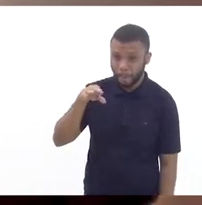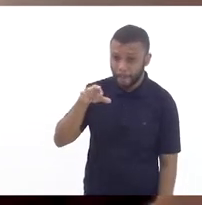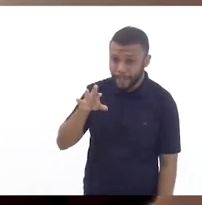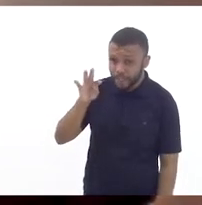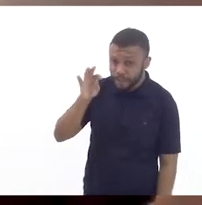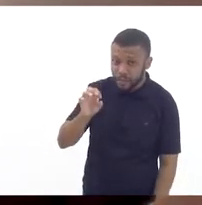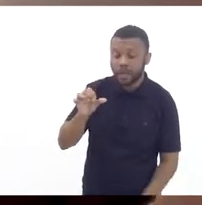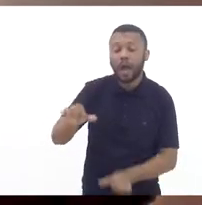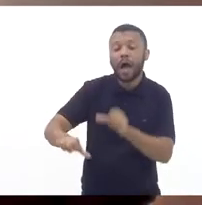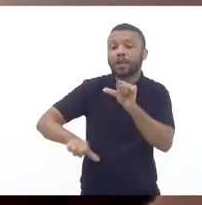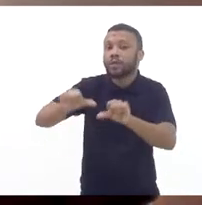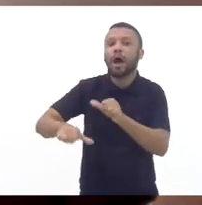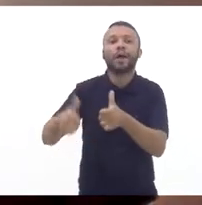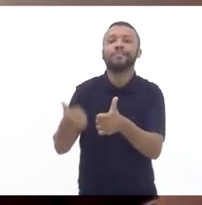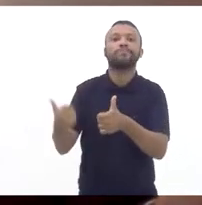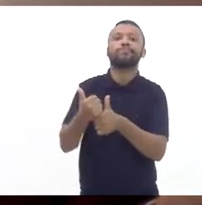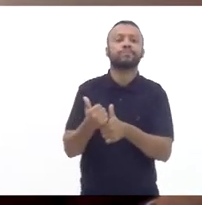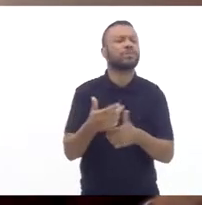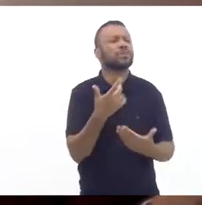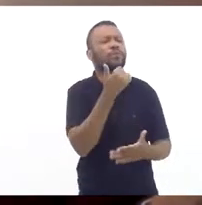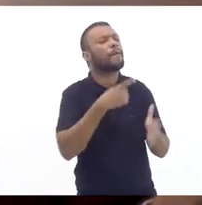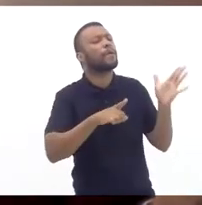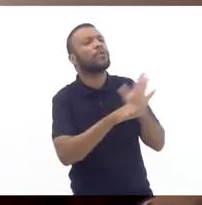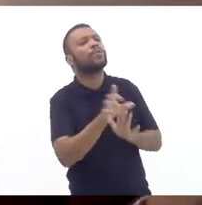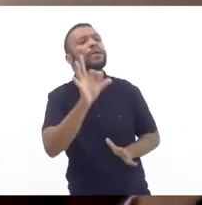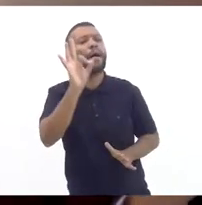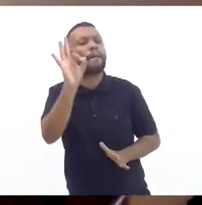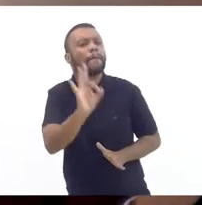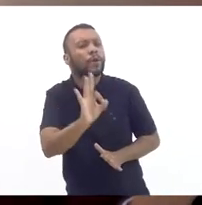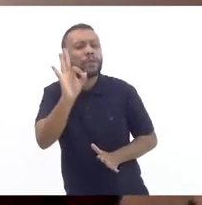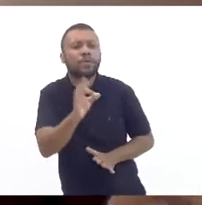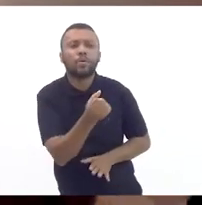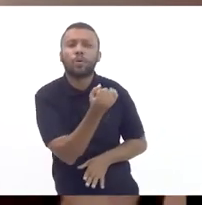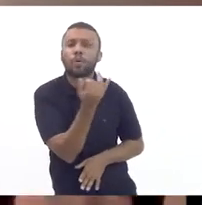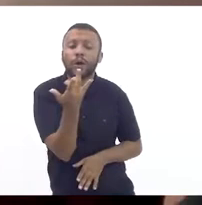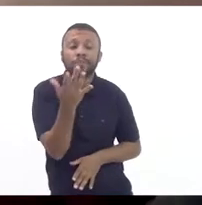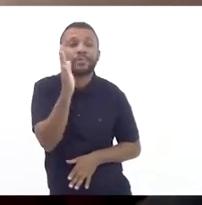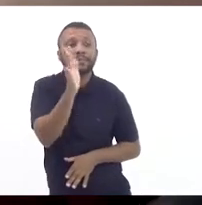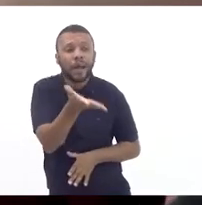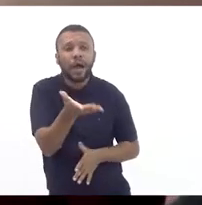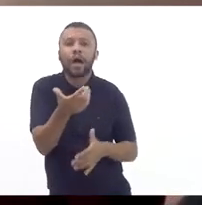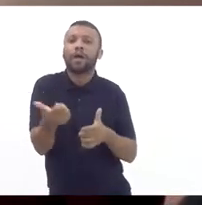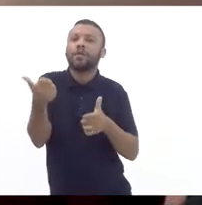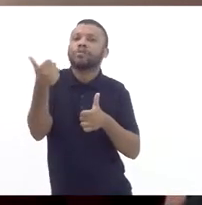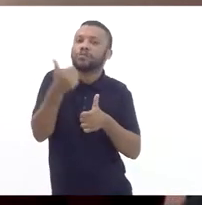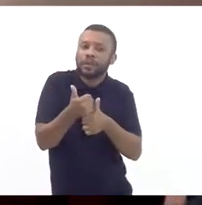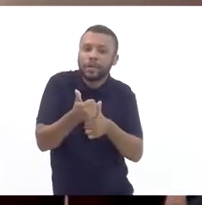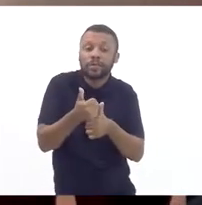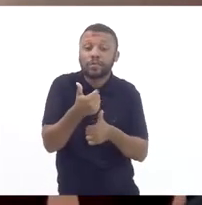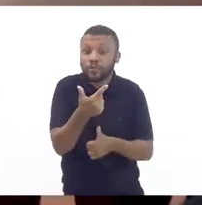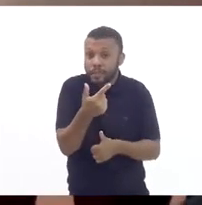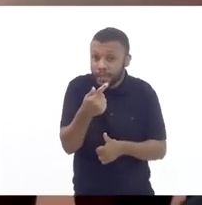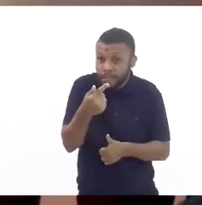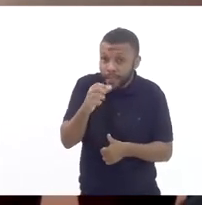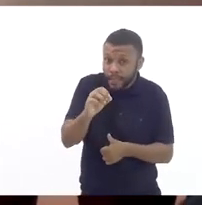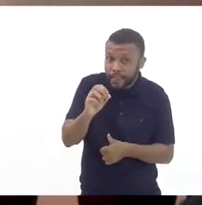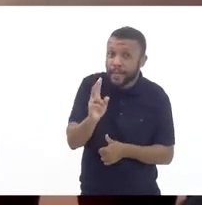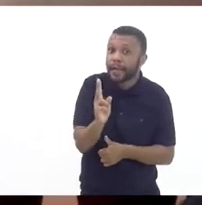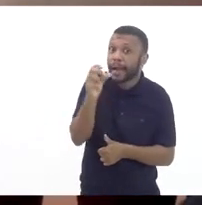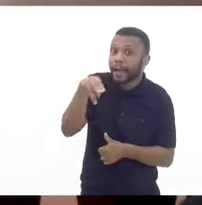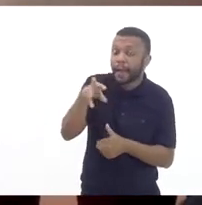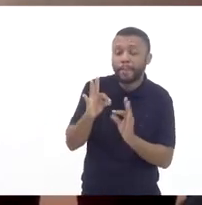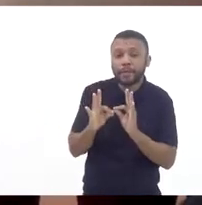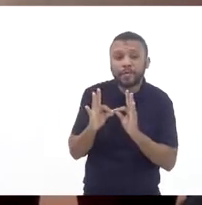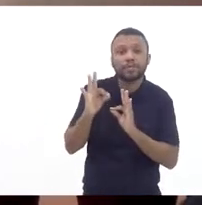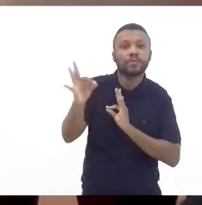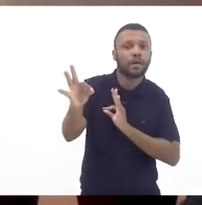caso... Qual o percentual de quantos por cento de dormentes já trocaram ao longo? São 270 quilômetros. O senhor está dizendo